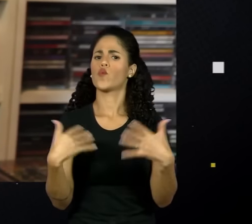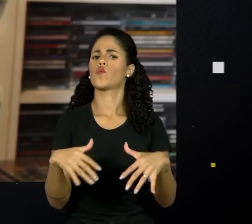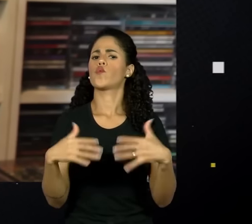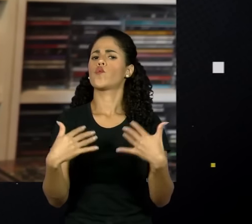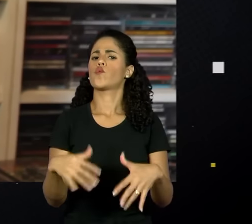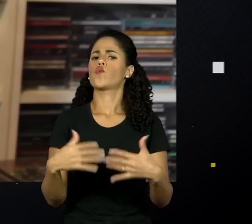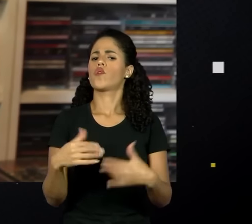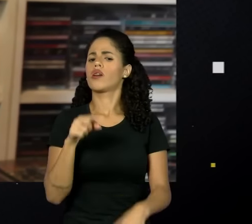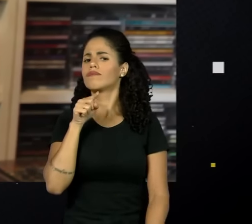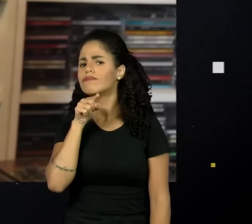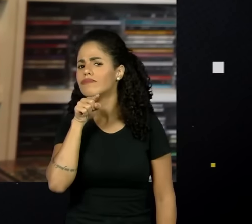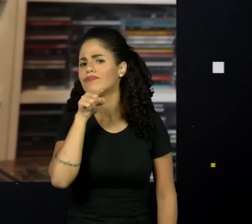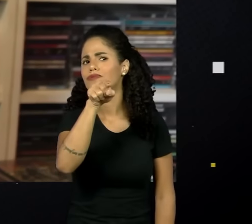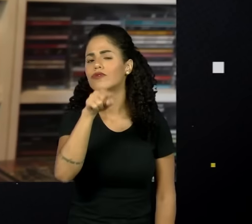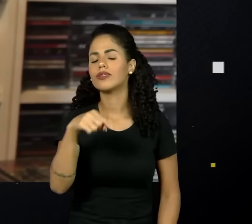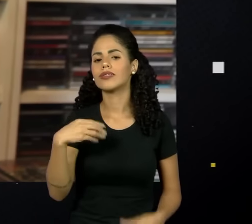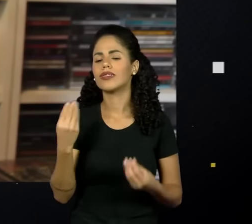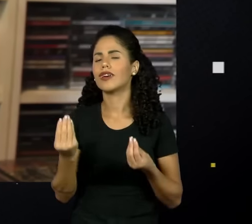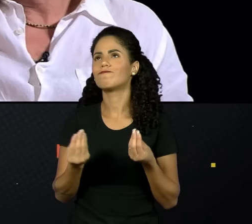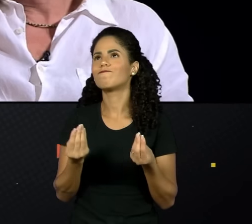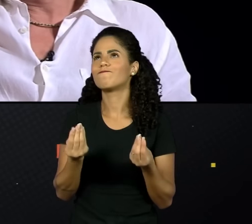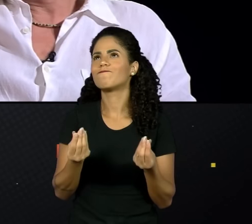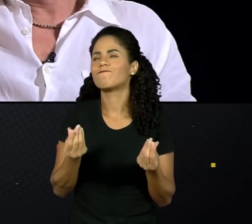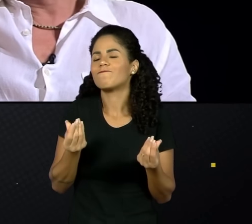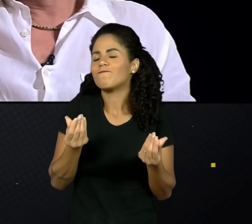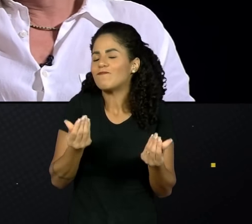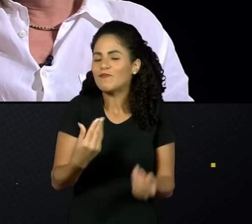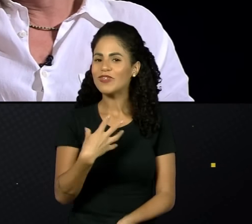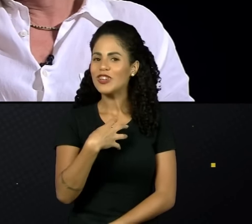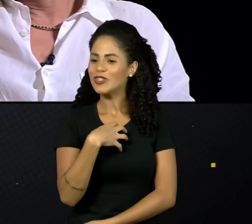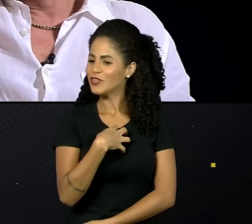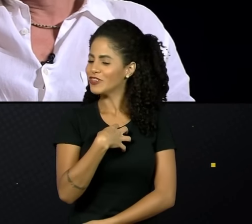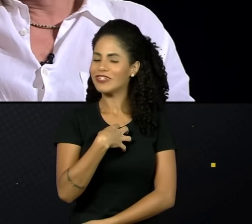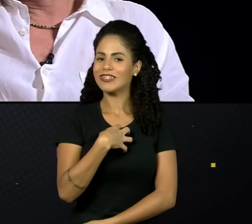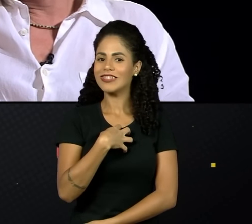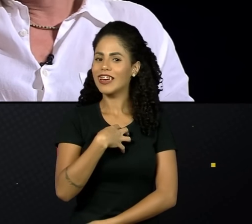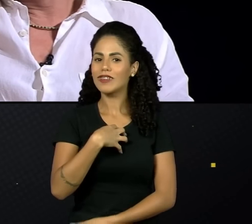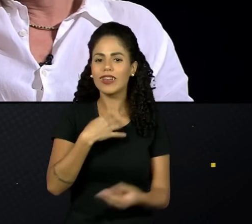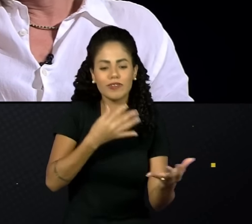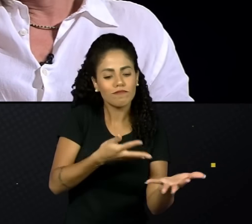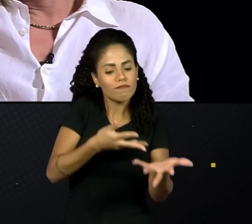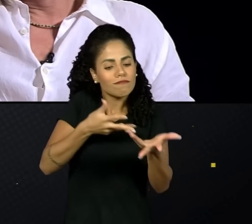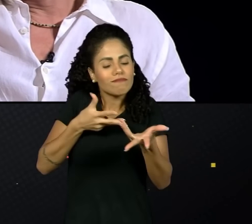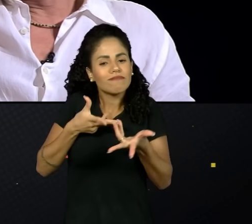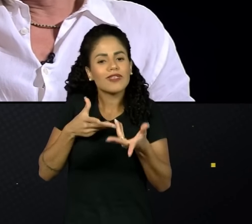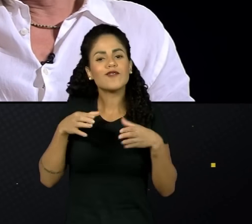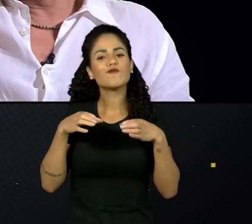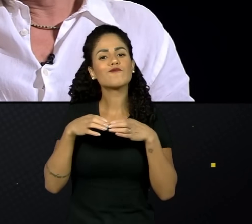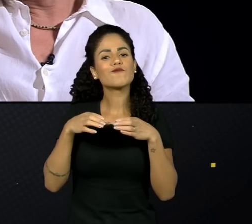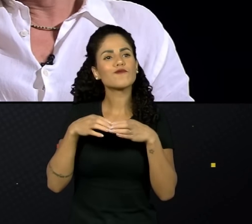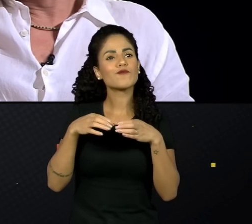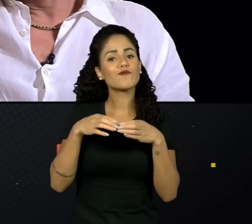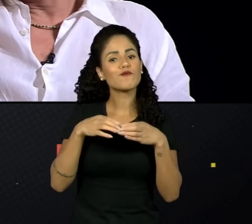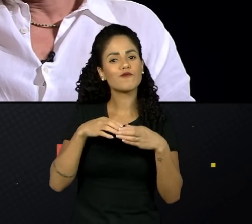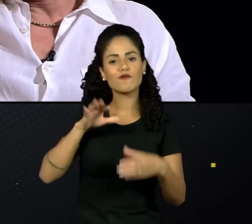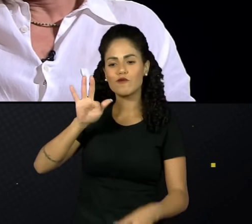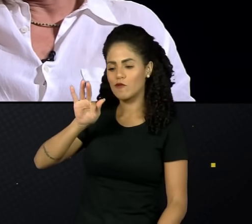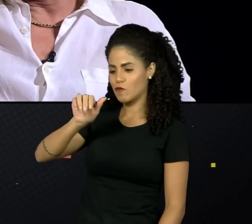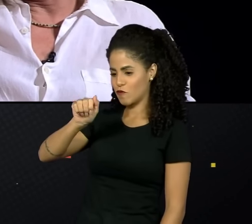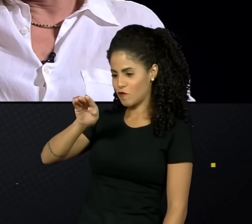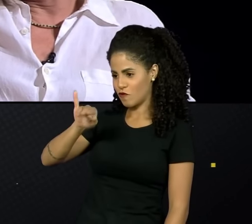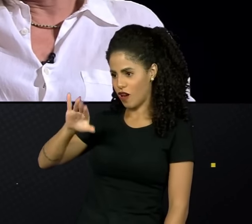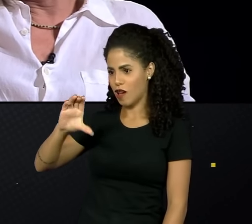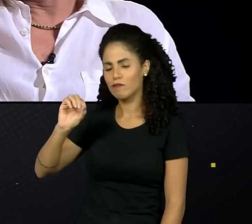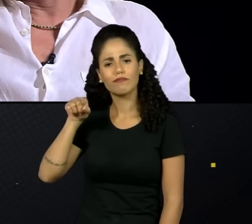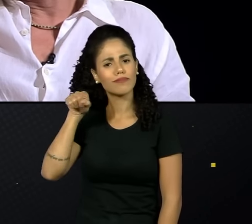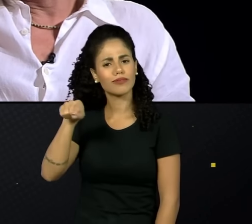eh como o Fábio era acolhedor né o Fábio Assunção tem tem